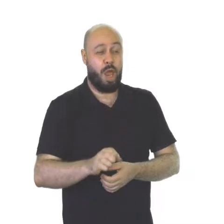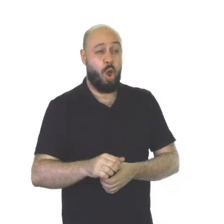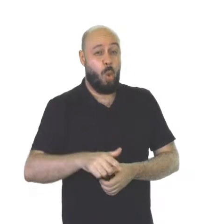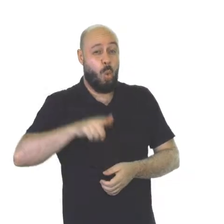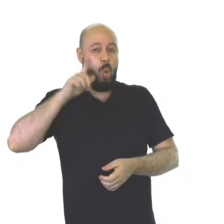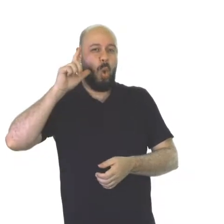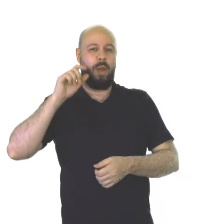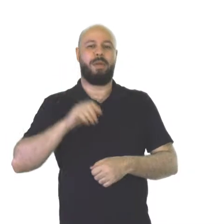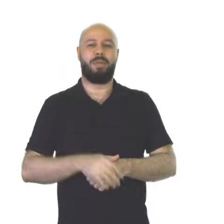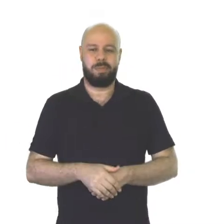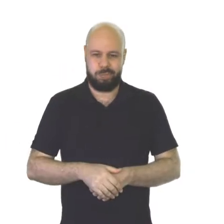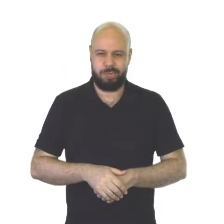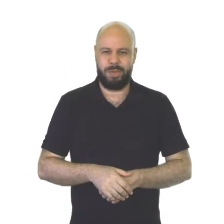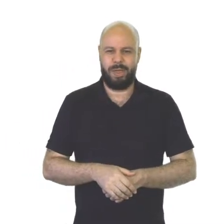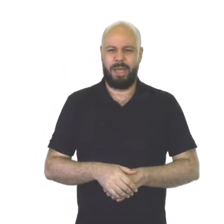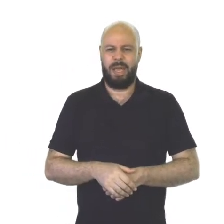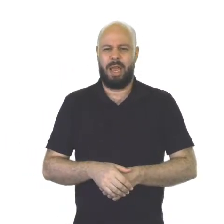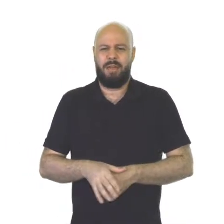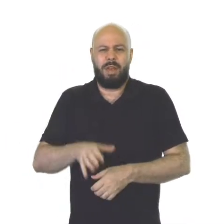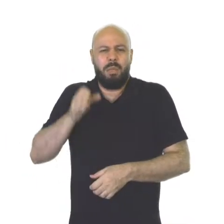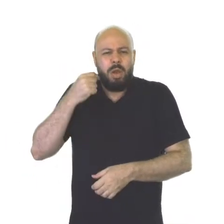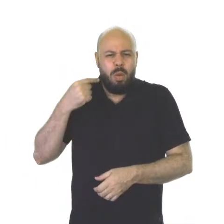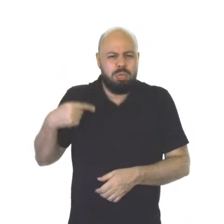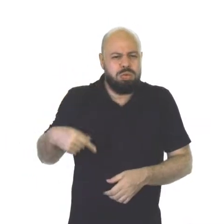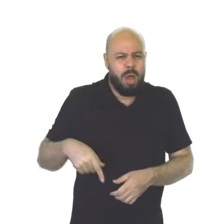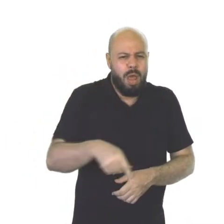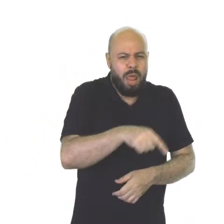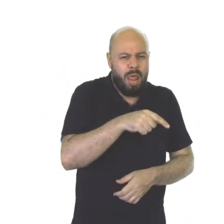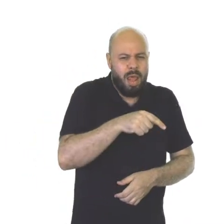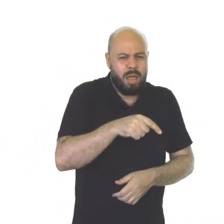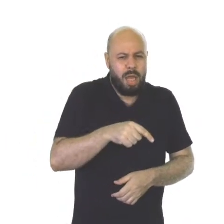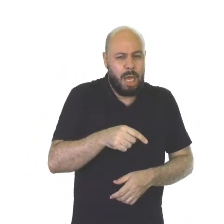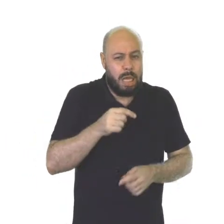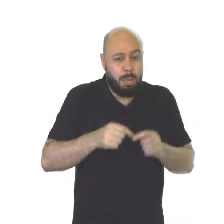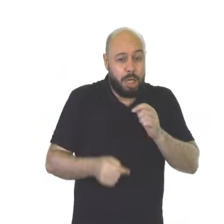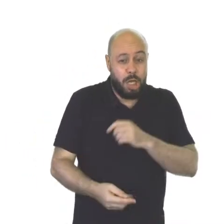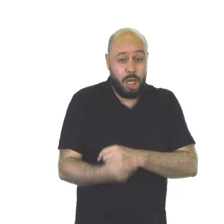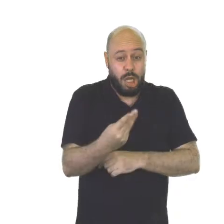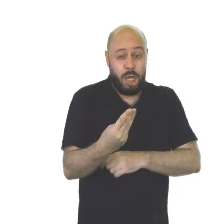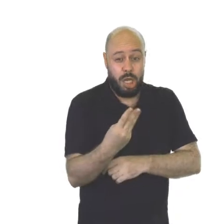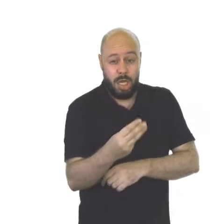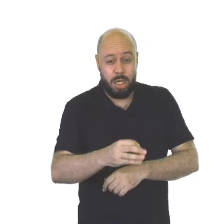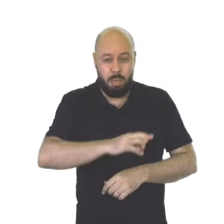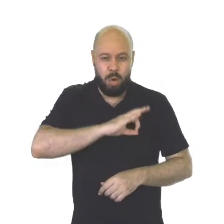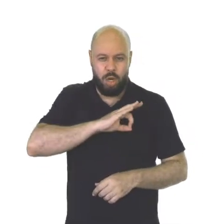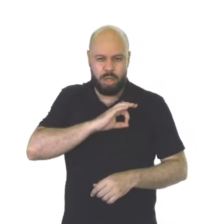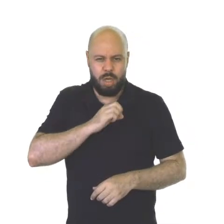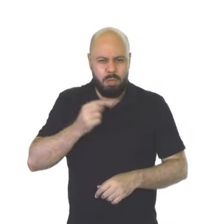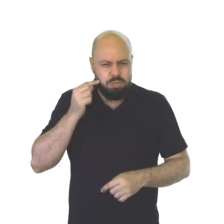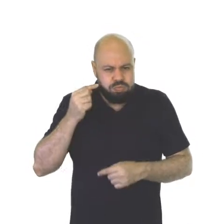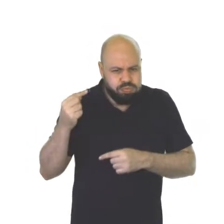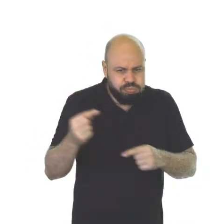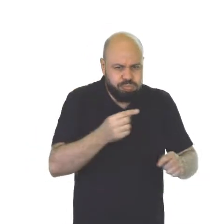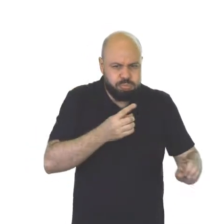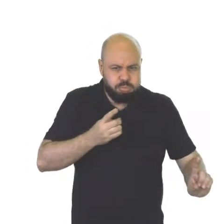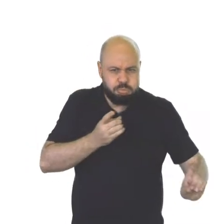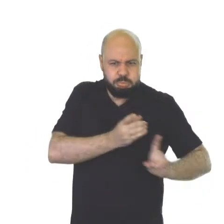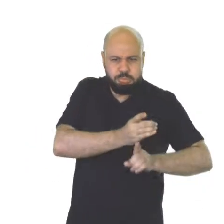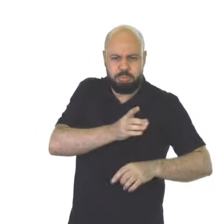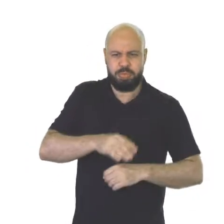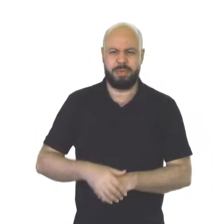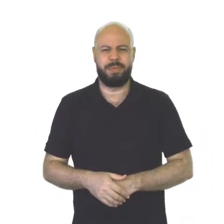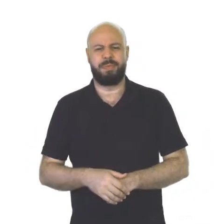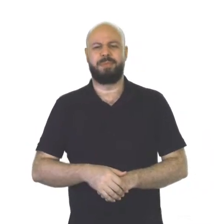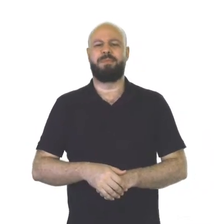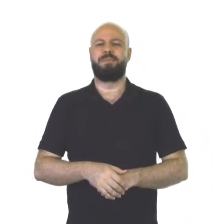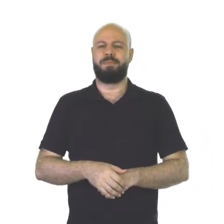at a comprehensive school in Hampshire yesterday. A shot was fired into the ceiling as she